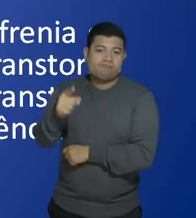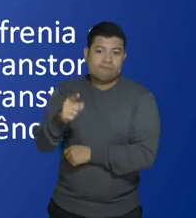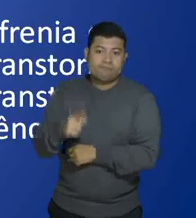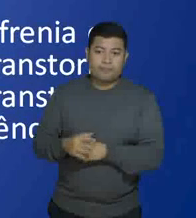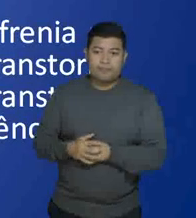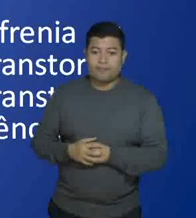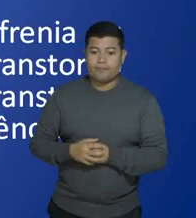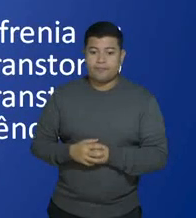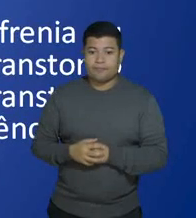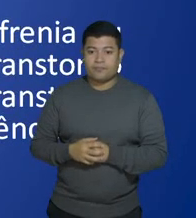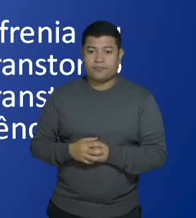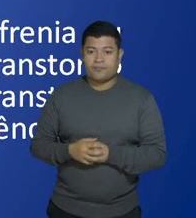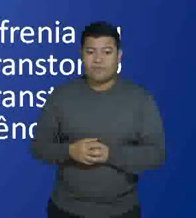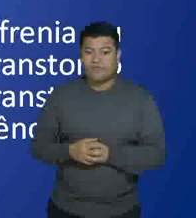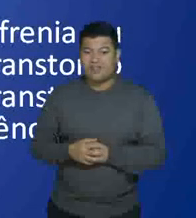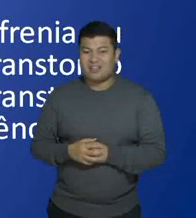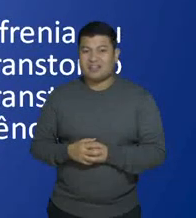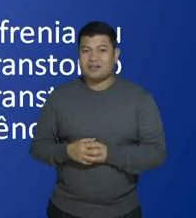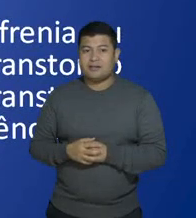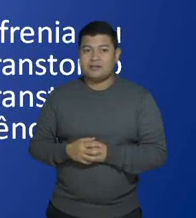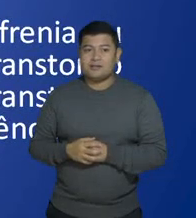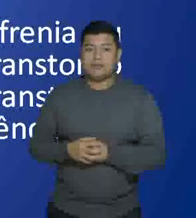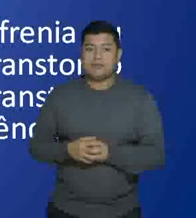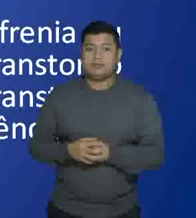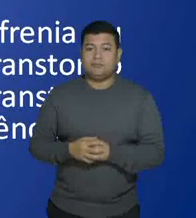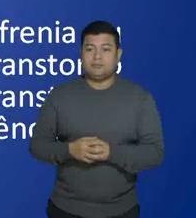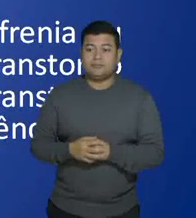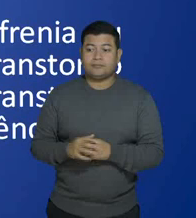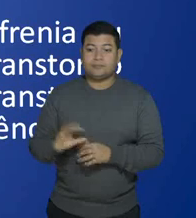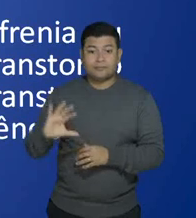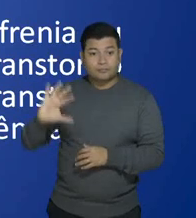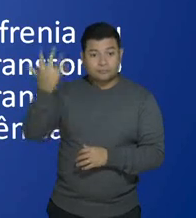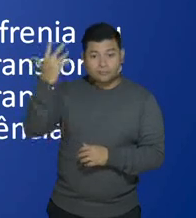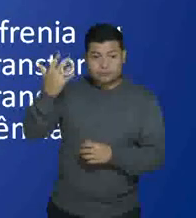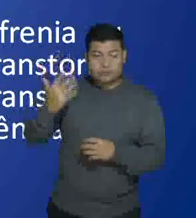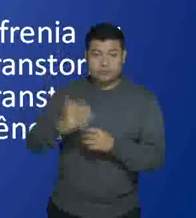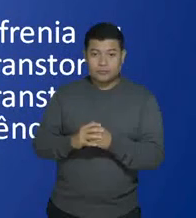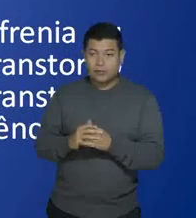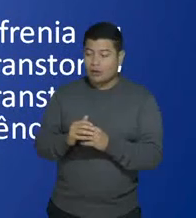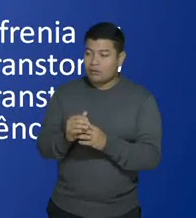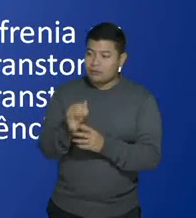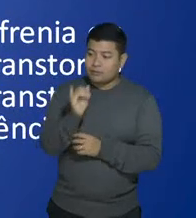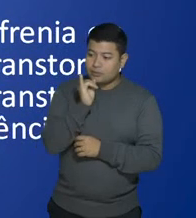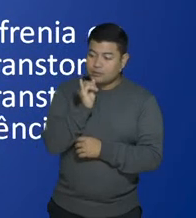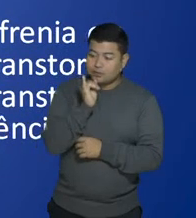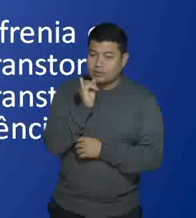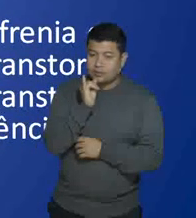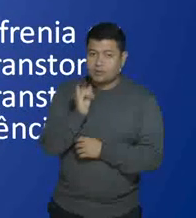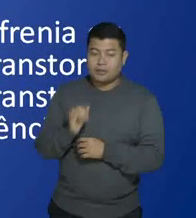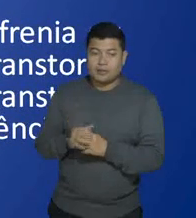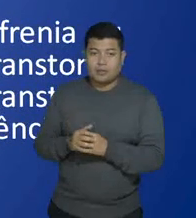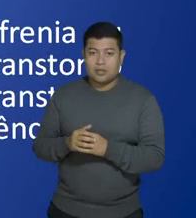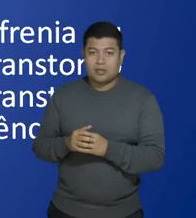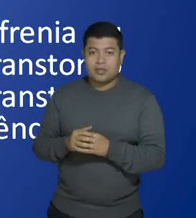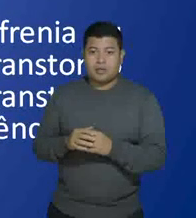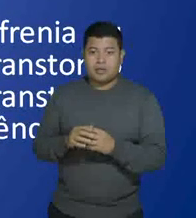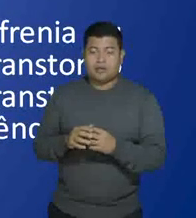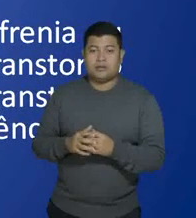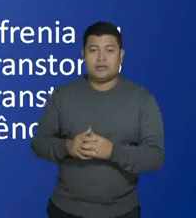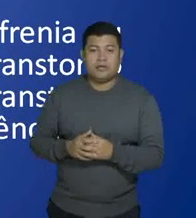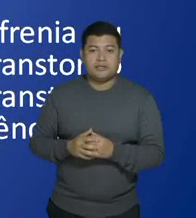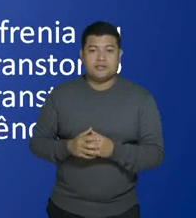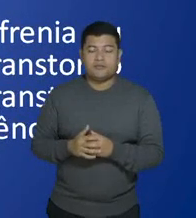Então, os sintomas não podem ocorrer exclusivamente durante o curso de esquizofrenia. Tem